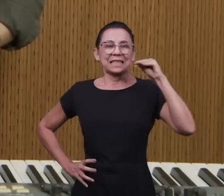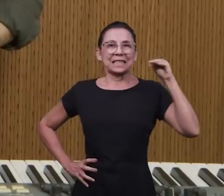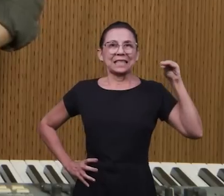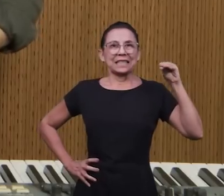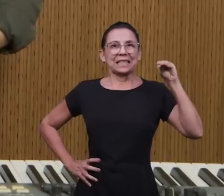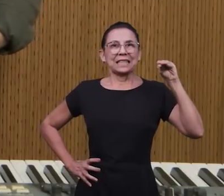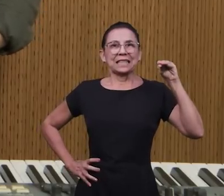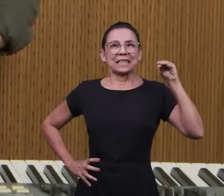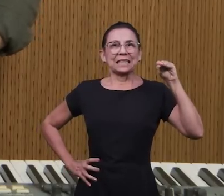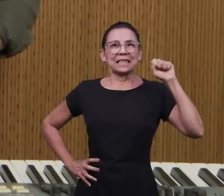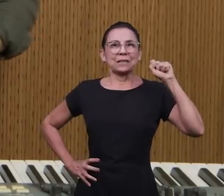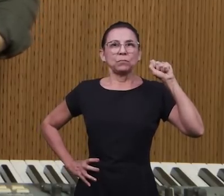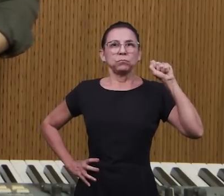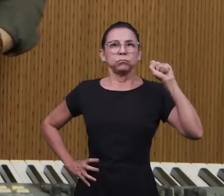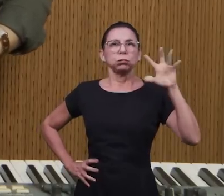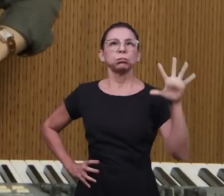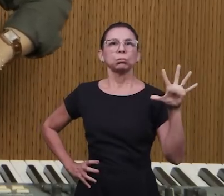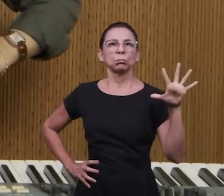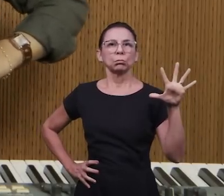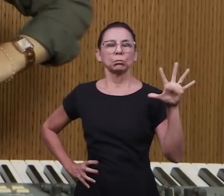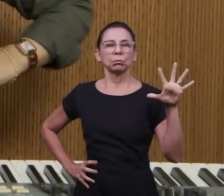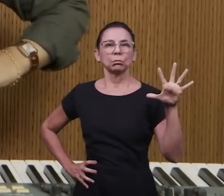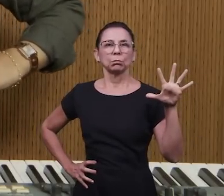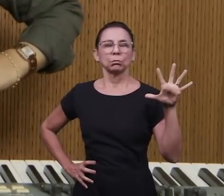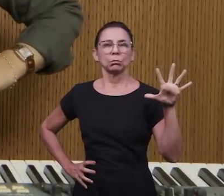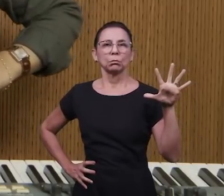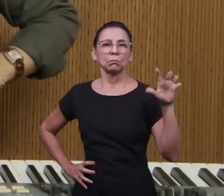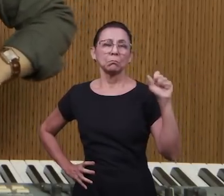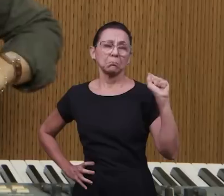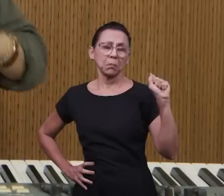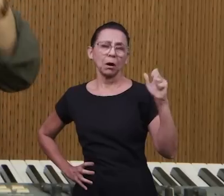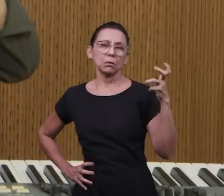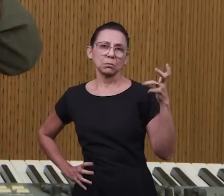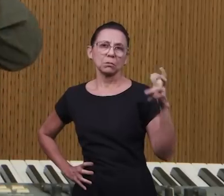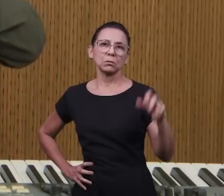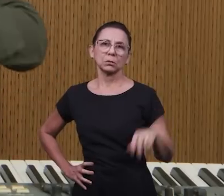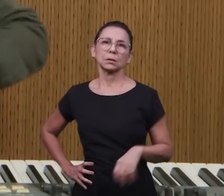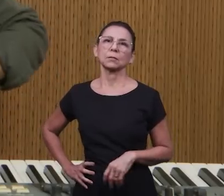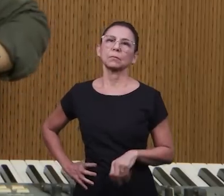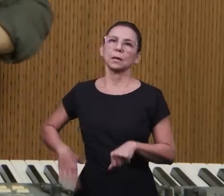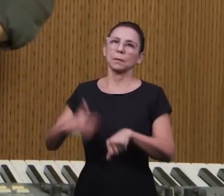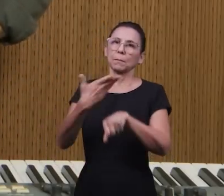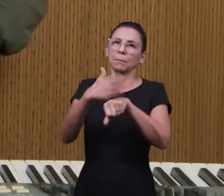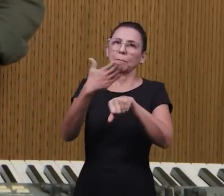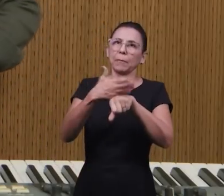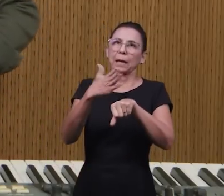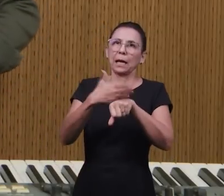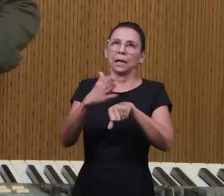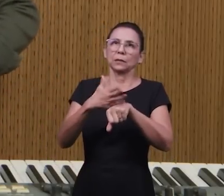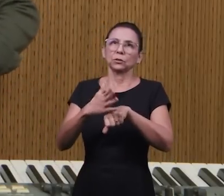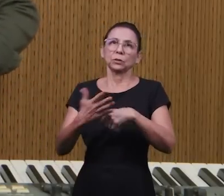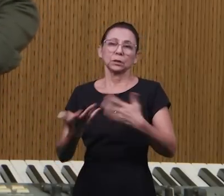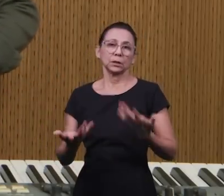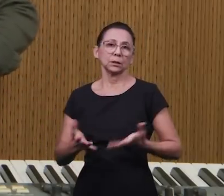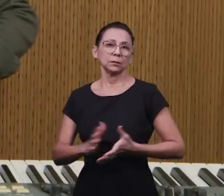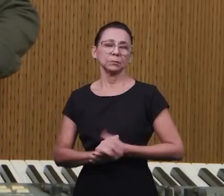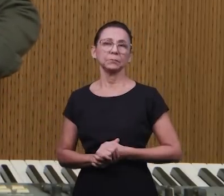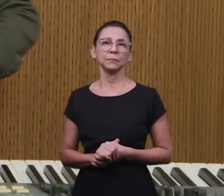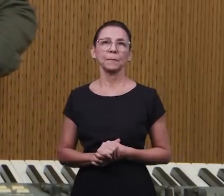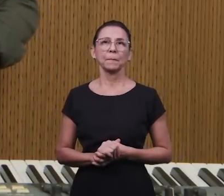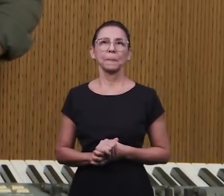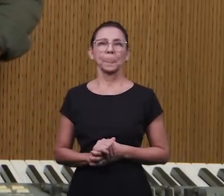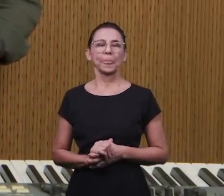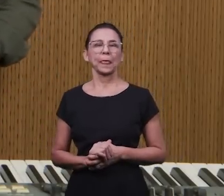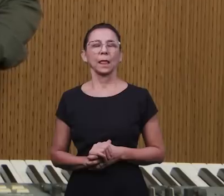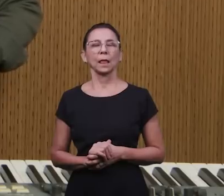E solta. Eu posso fazer esse exercício com uma vogal, a que mais